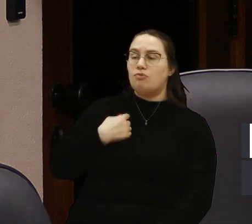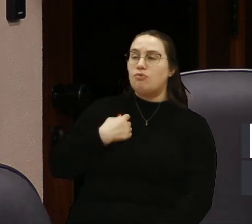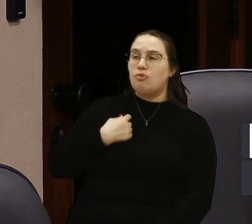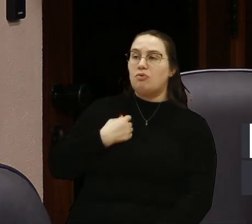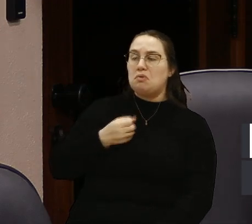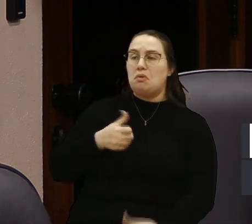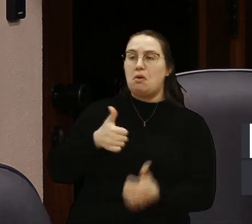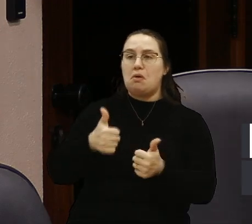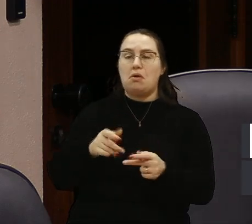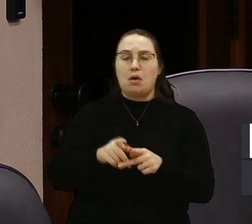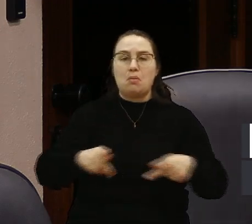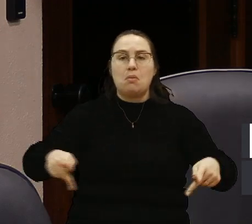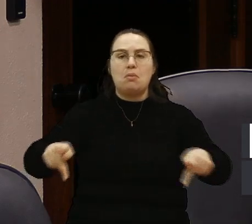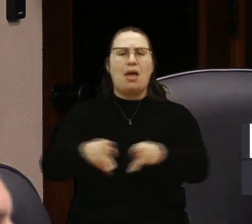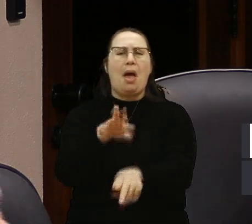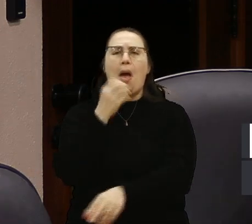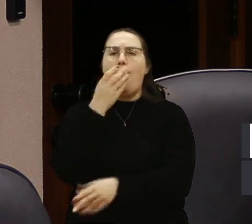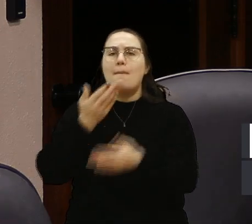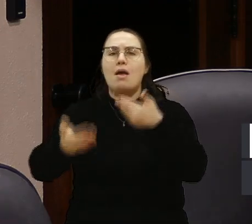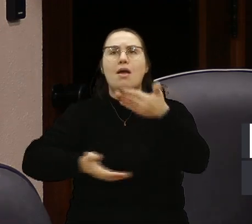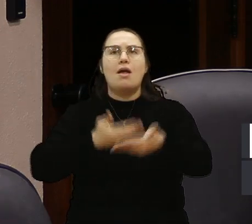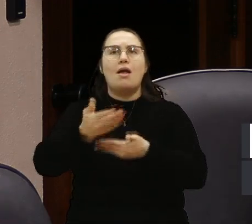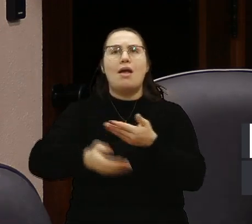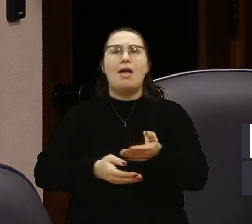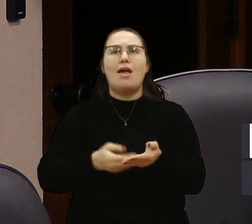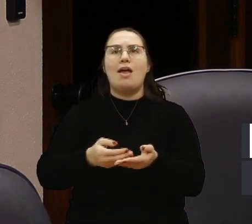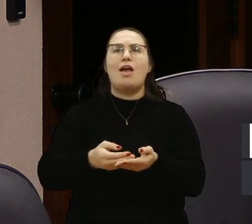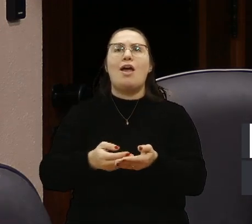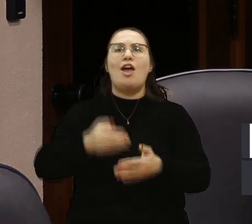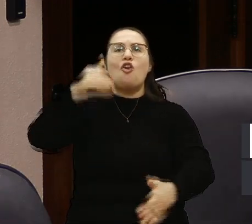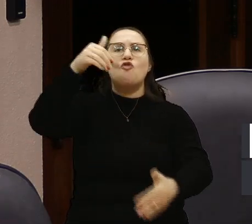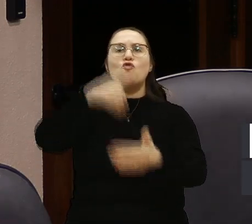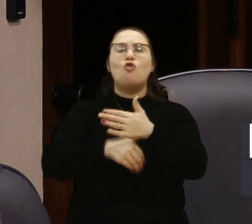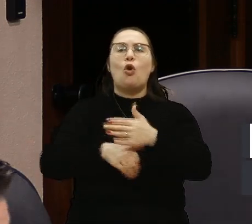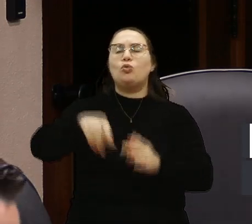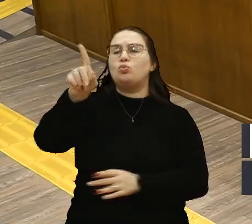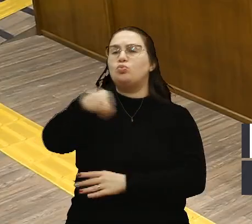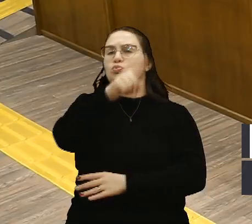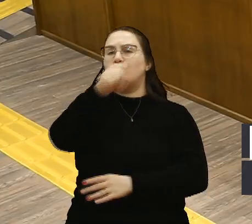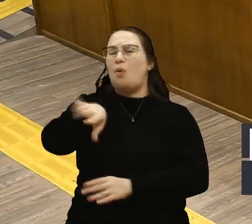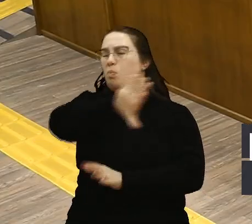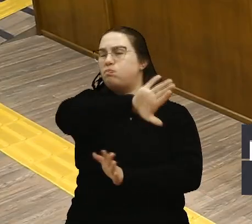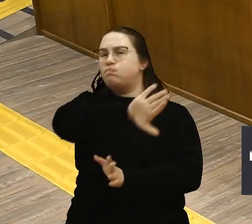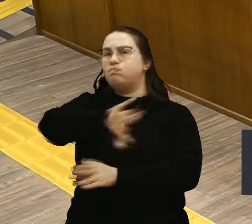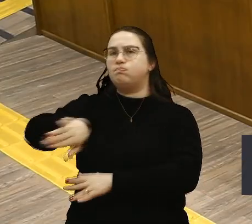seria bem atendida nesse assunto. Eu voto pela derrubada do veto. Muito obrigado.